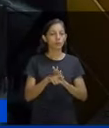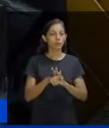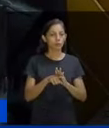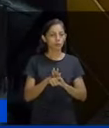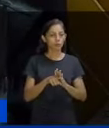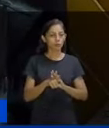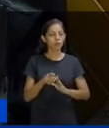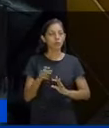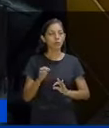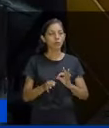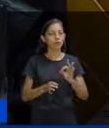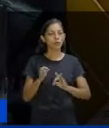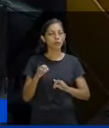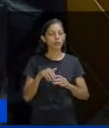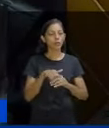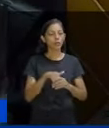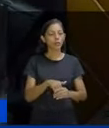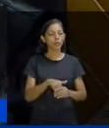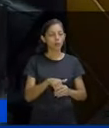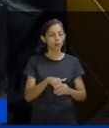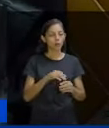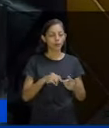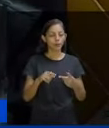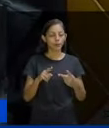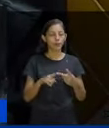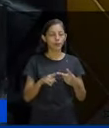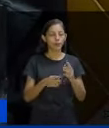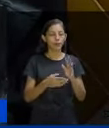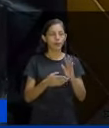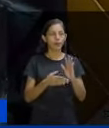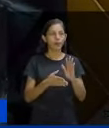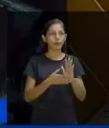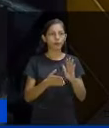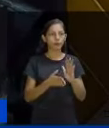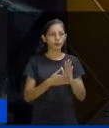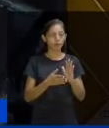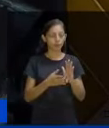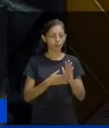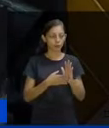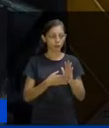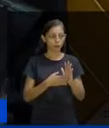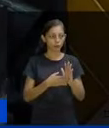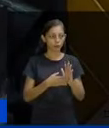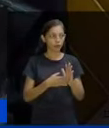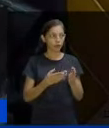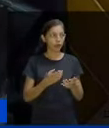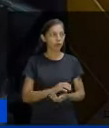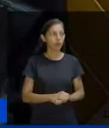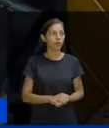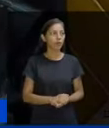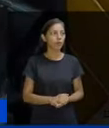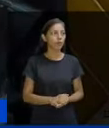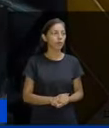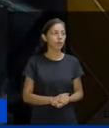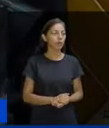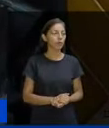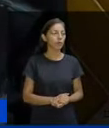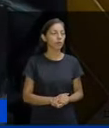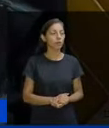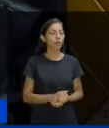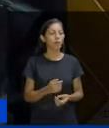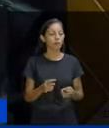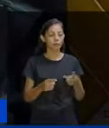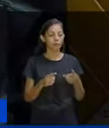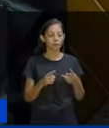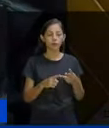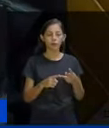judicial eleitoral, uma AIGE, proposta por Alexandre Ramos da Costa e Pedro Filé Lourenço da Costa Neto,